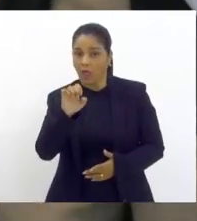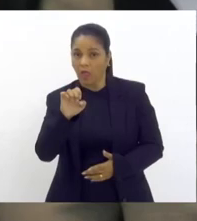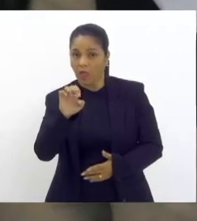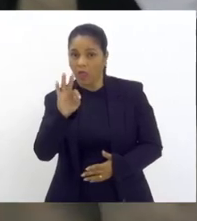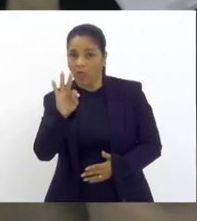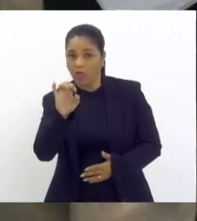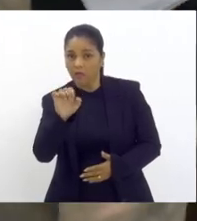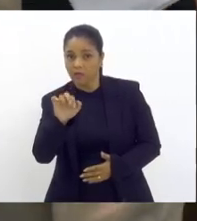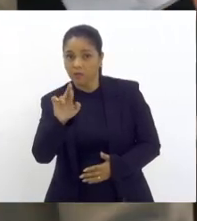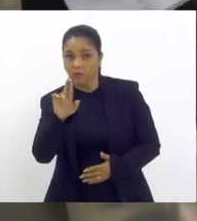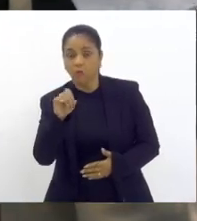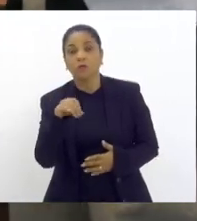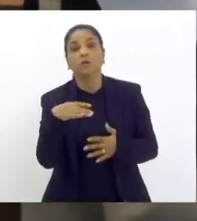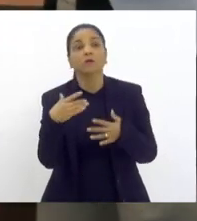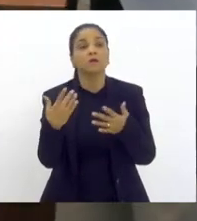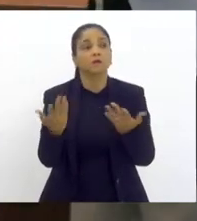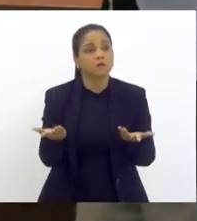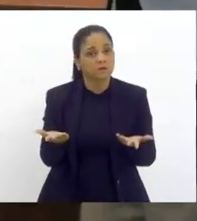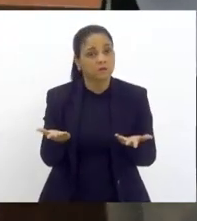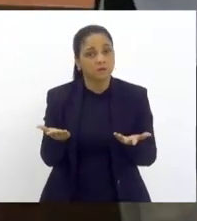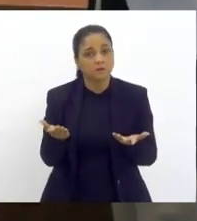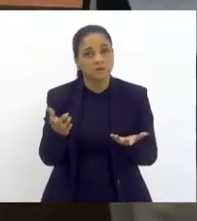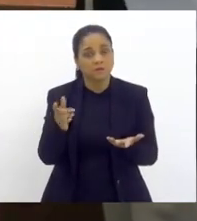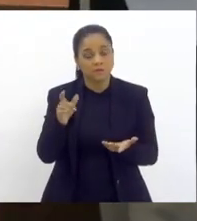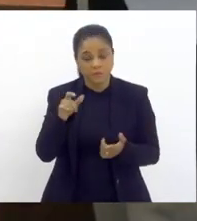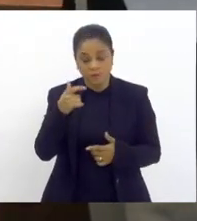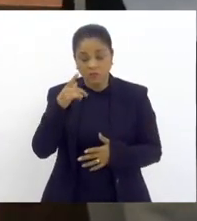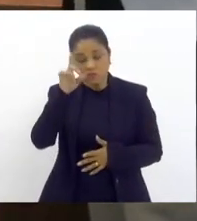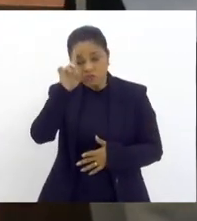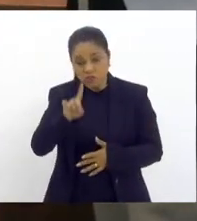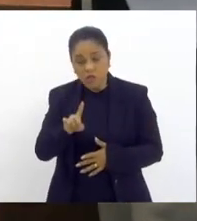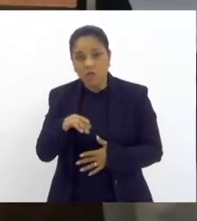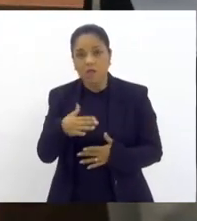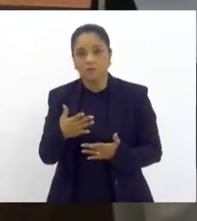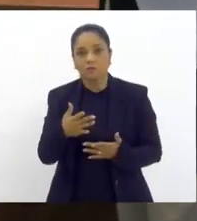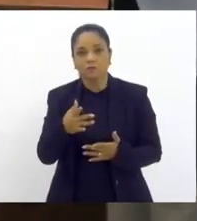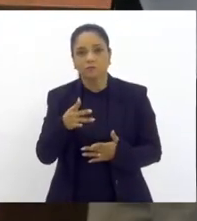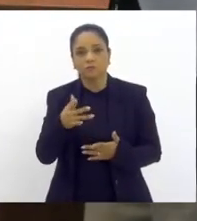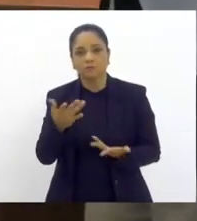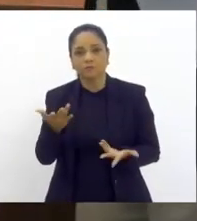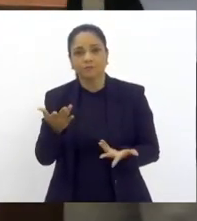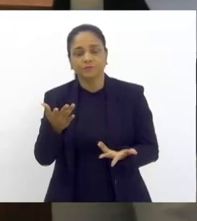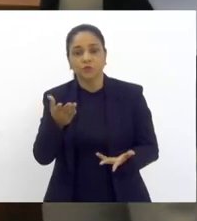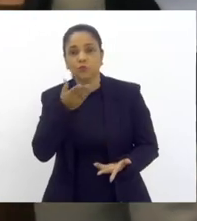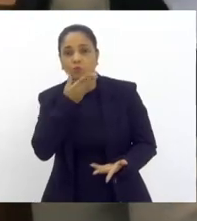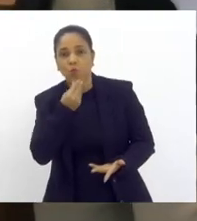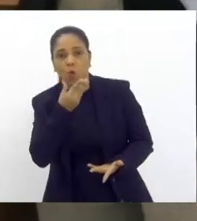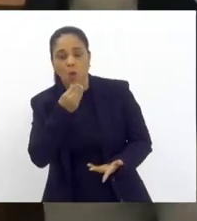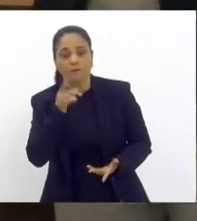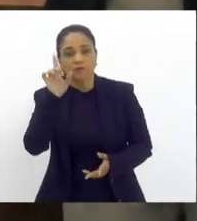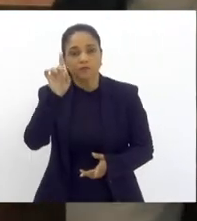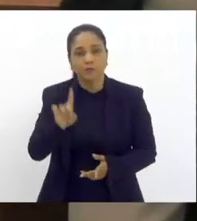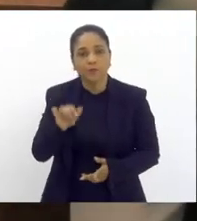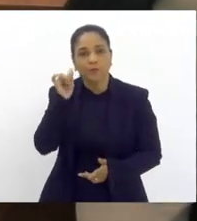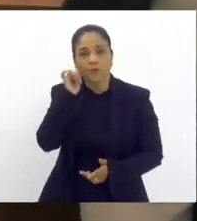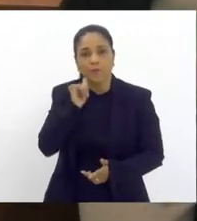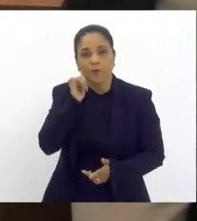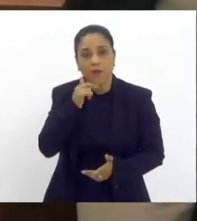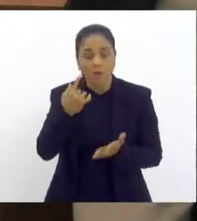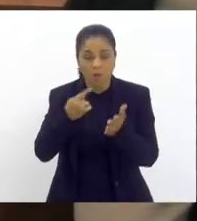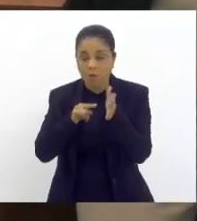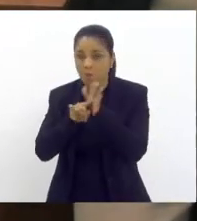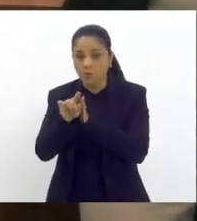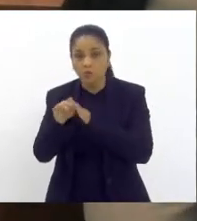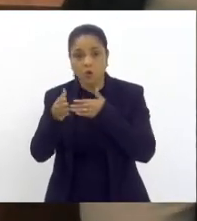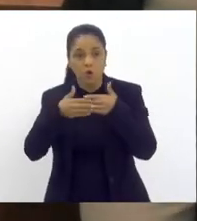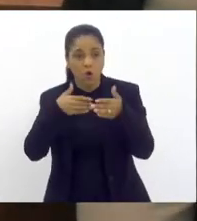Cadê o direito do hétero? Onde é que fica o nosso direito? Essa é a realidade, a pergunta que eu faço hoje. Hoje, qualquer